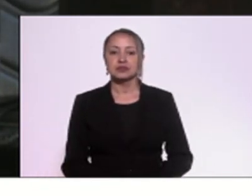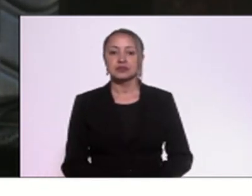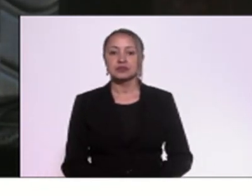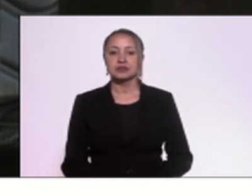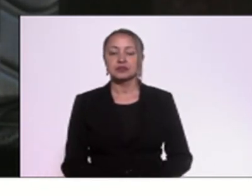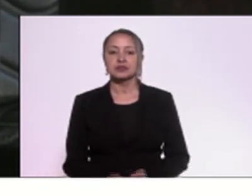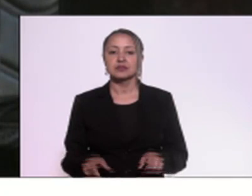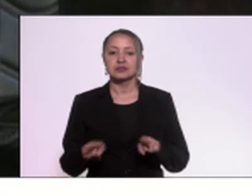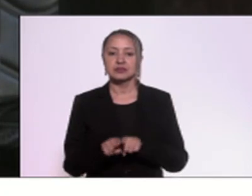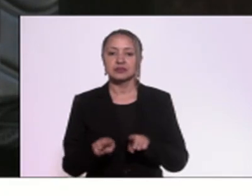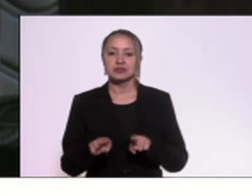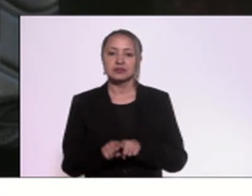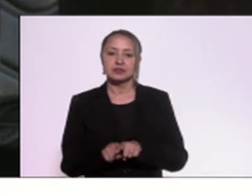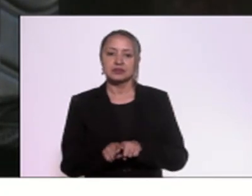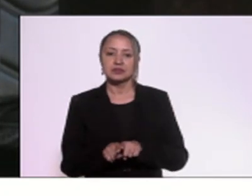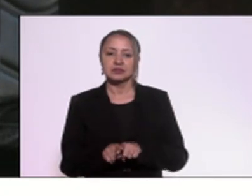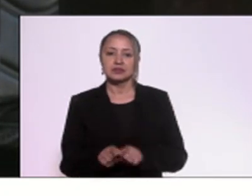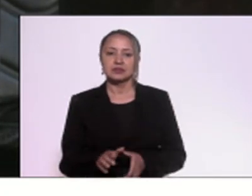como muitos de vocês aqui.